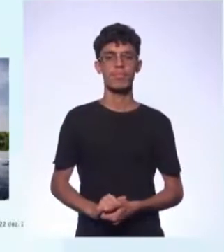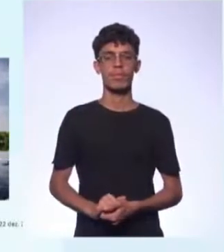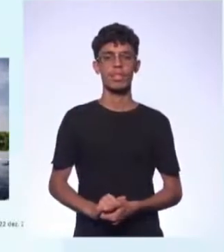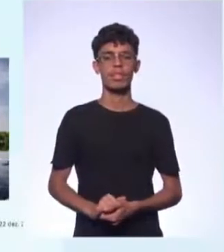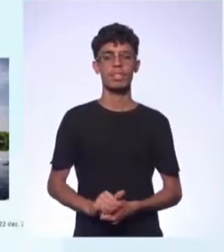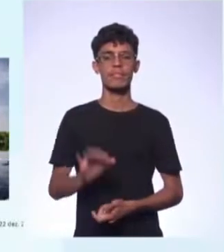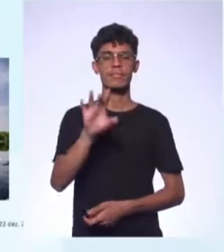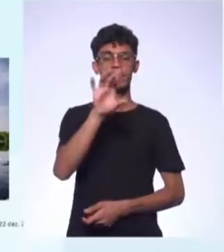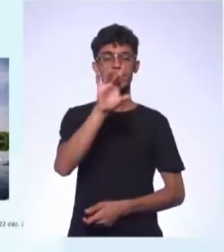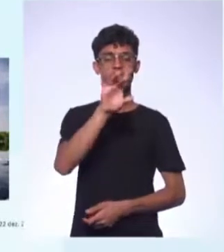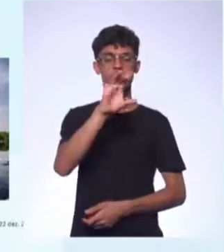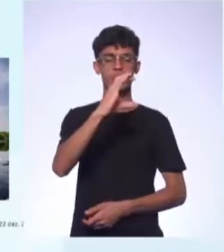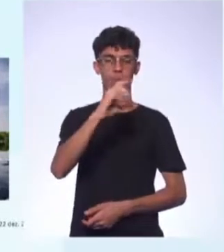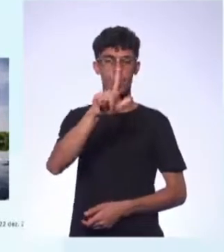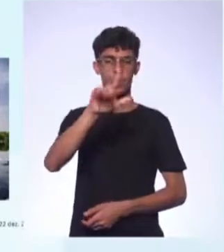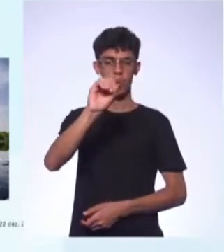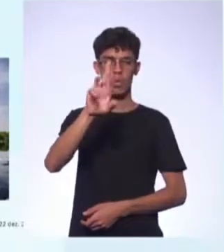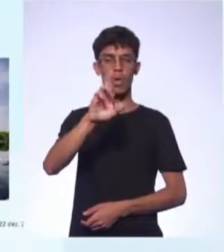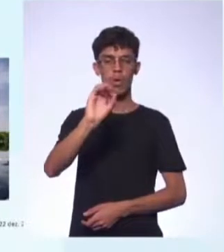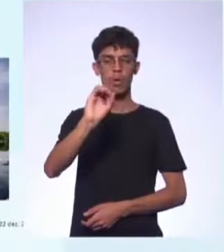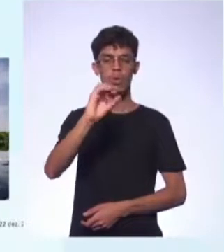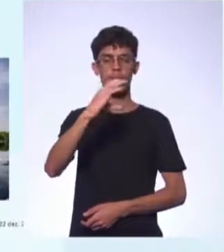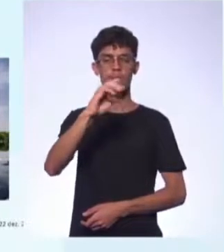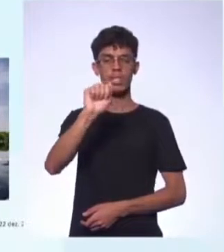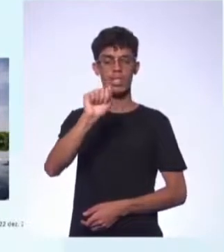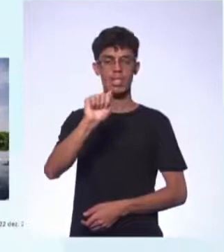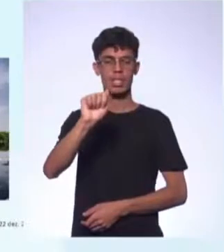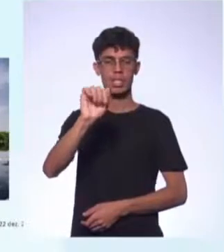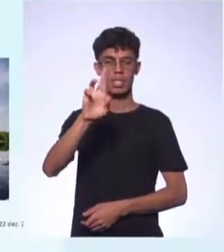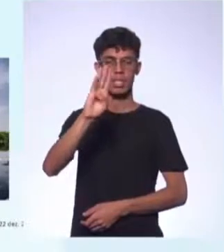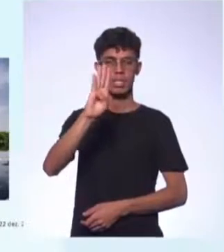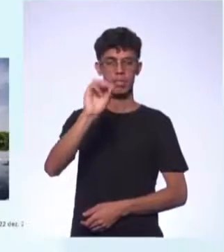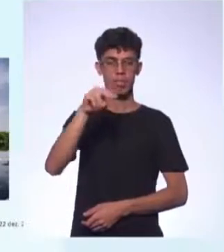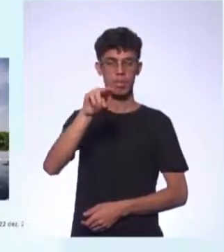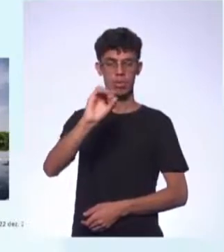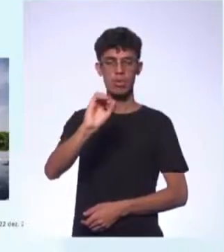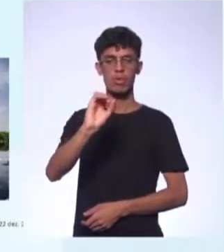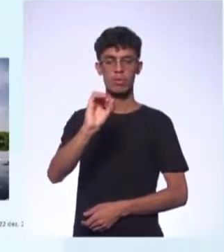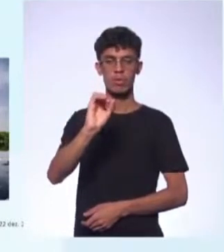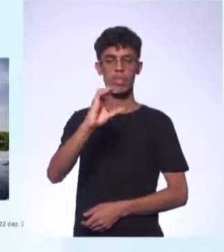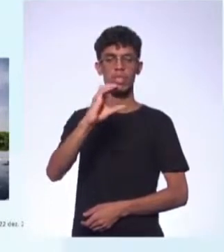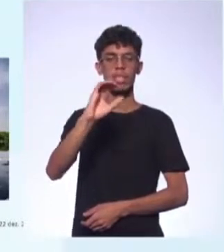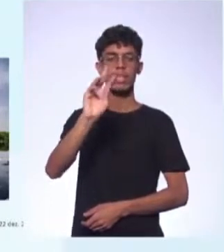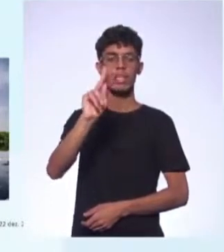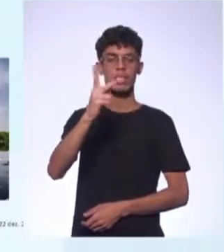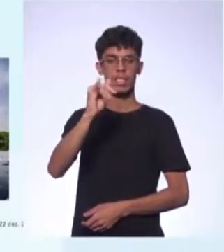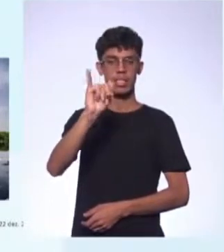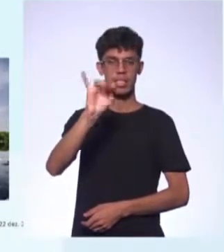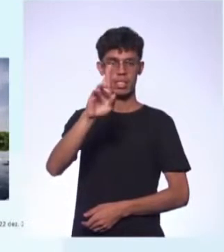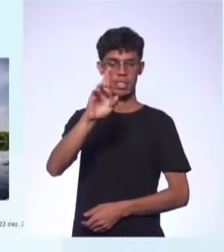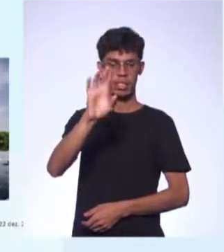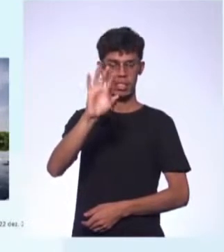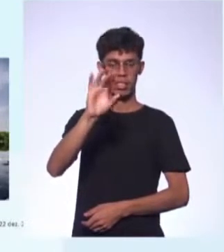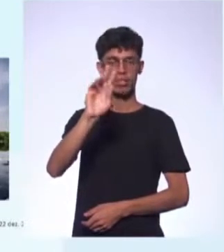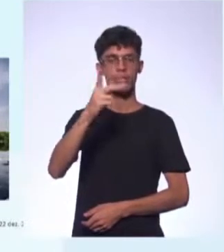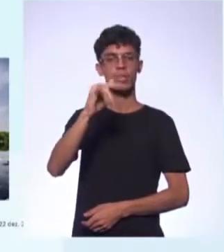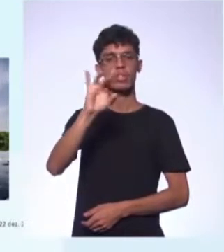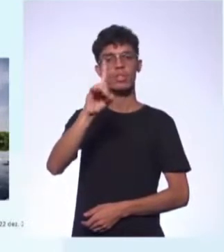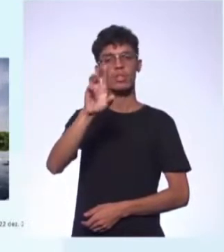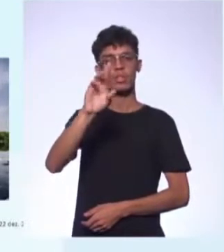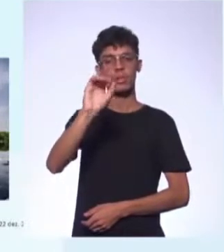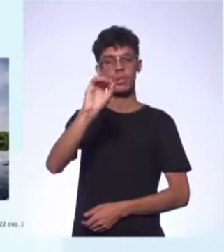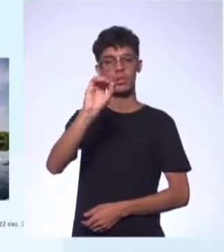Que ele é formado por cloro, carbono e hidrogênio, certo? Aí nós temos a